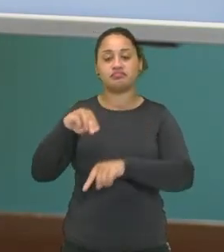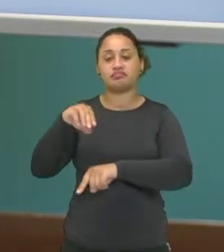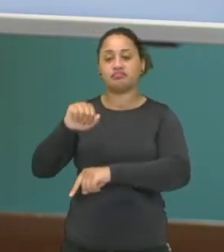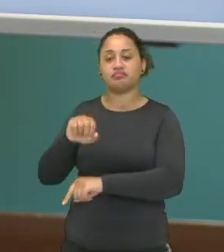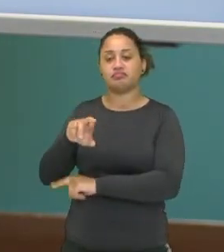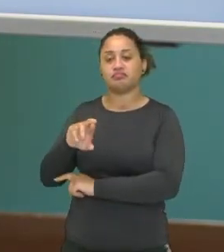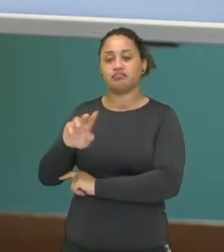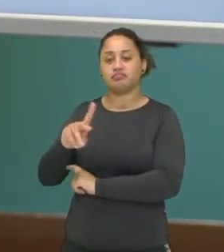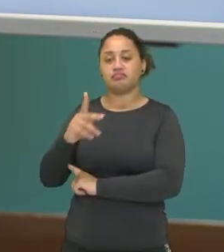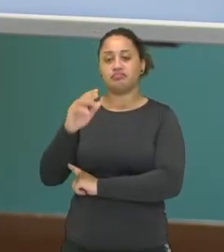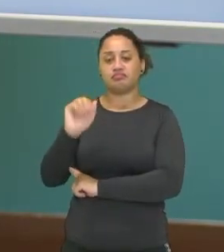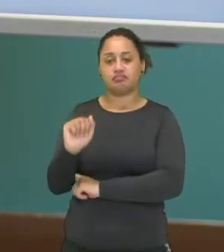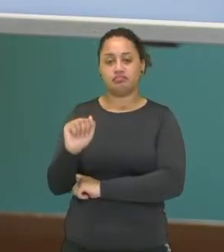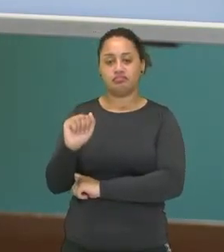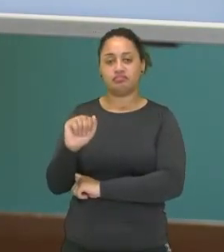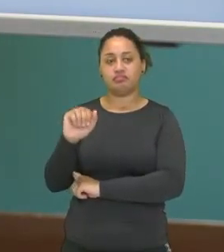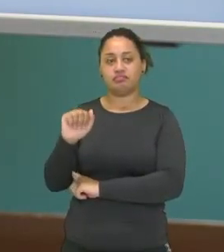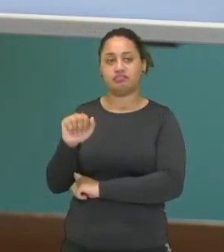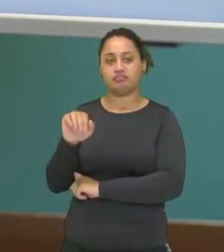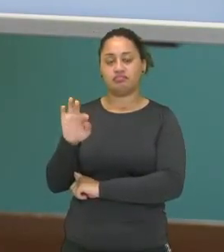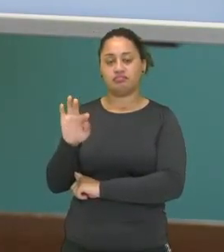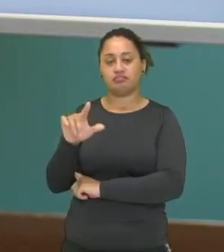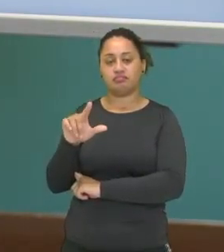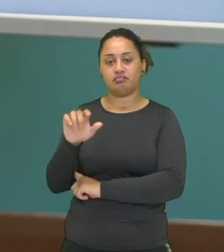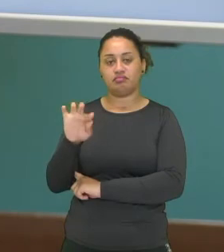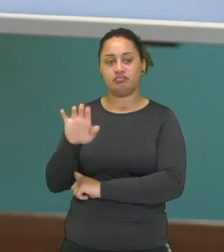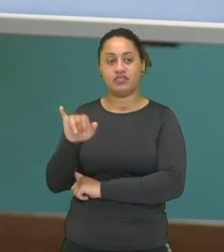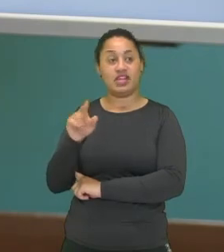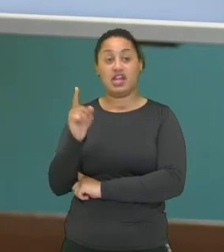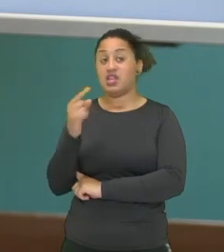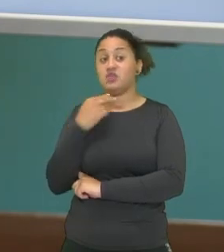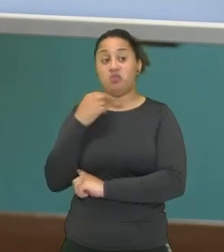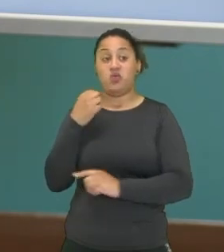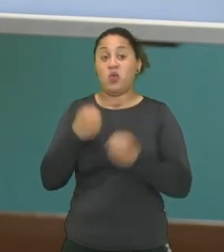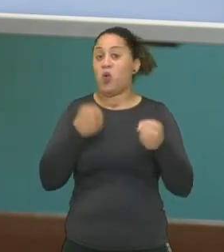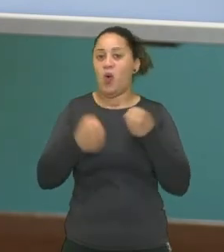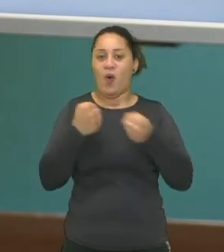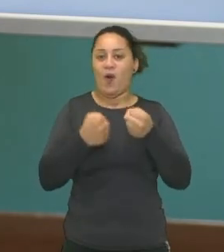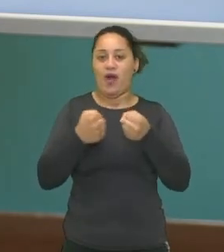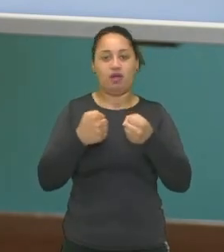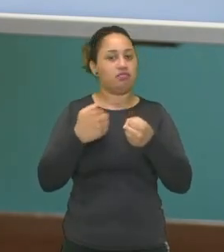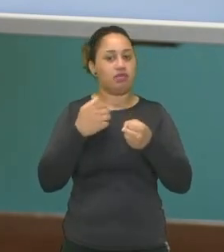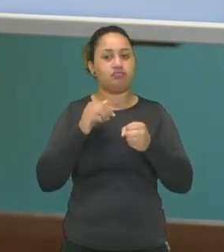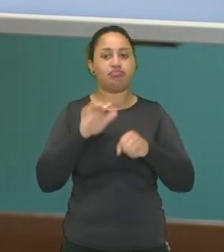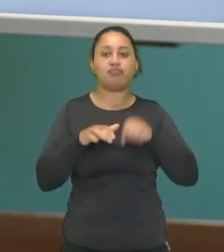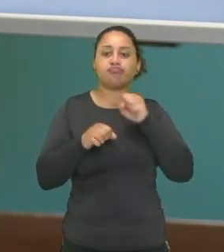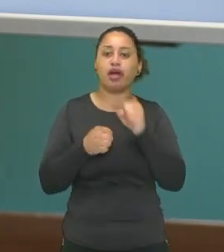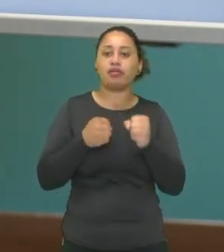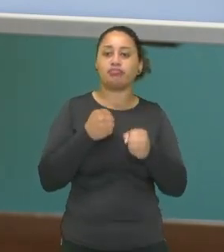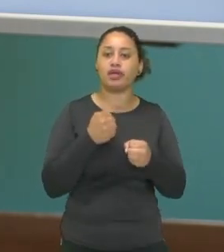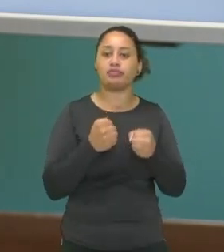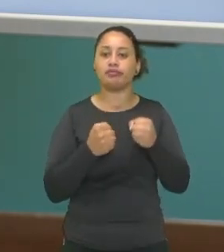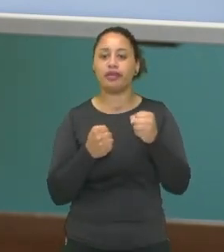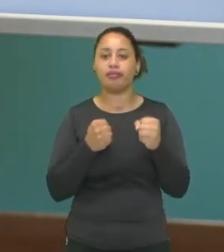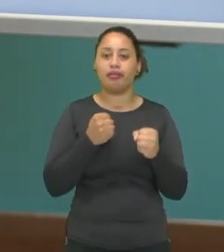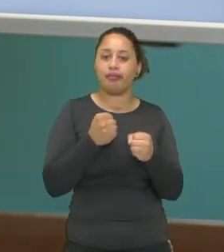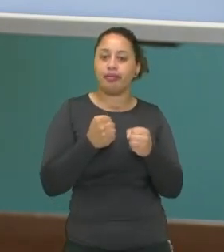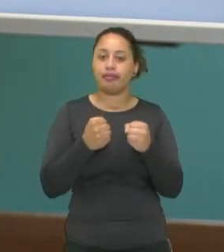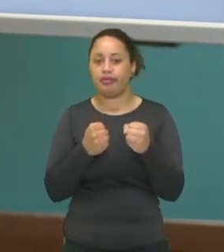aquela corrida que eu falei para vocês que eles não correm, na verdade eles marcham. Olha só, é executada por